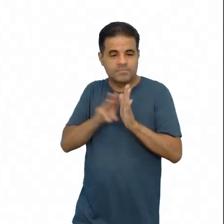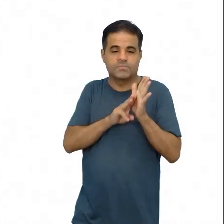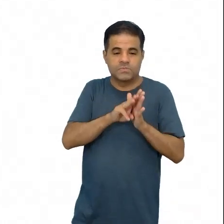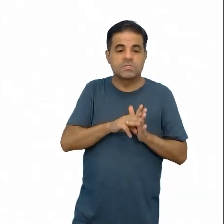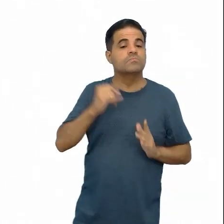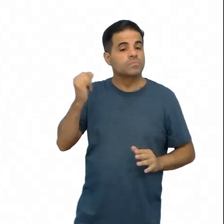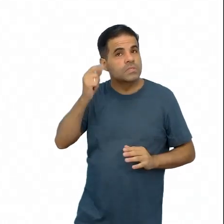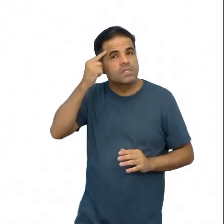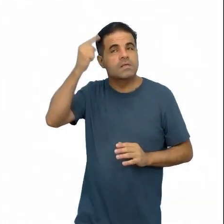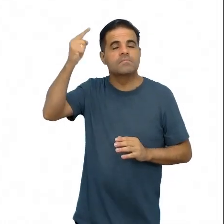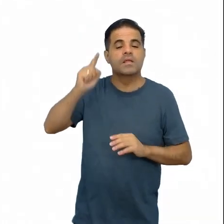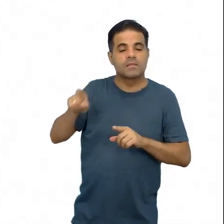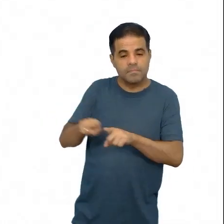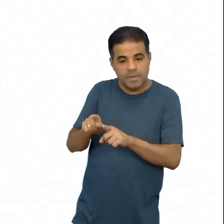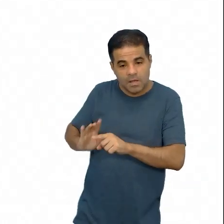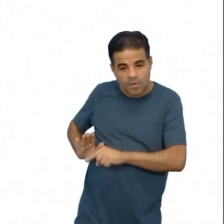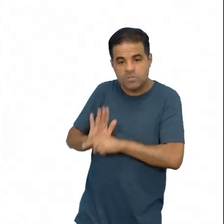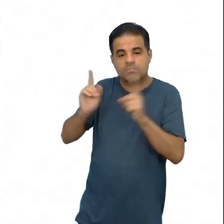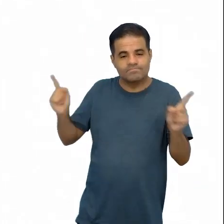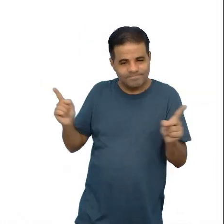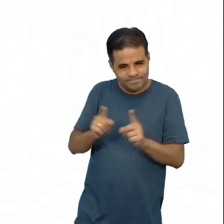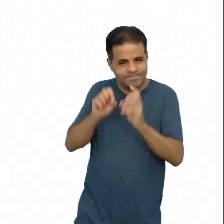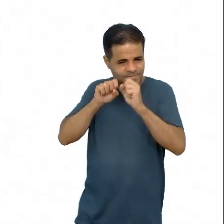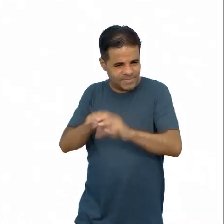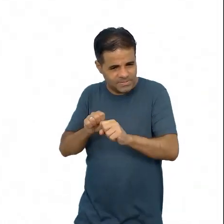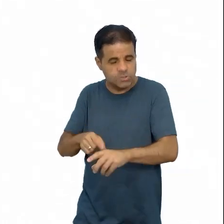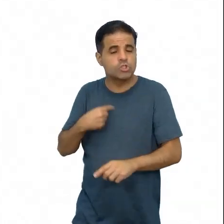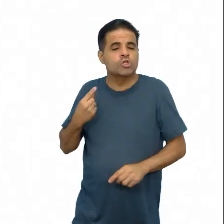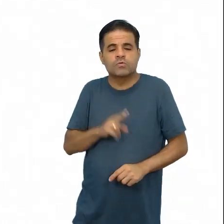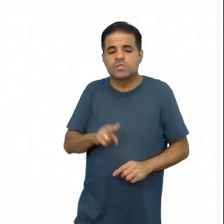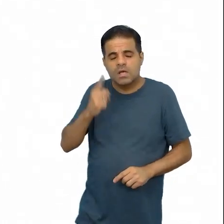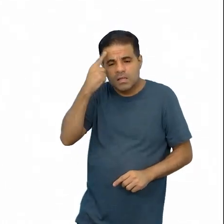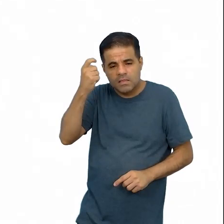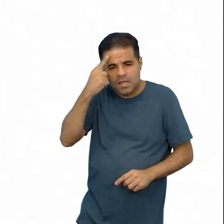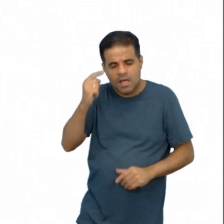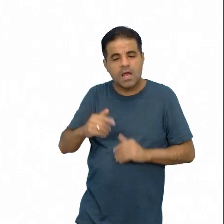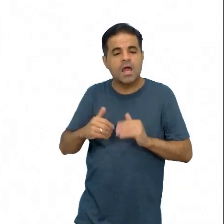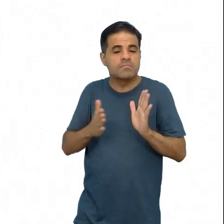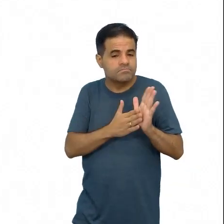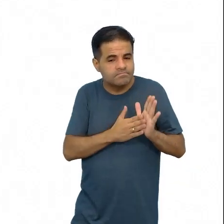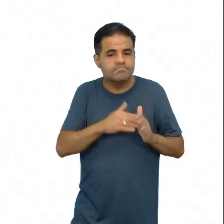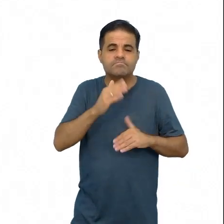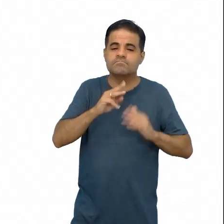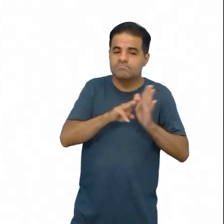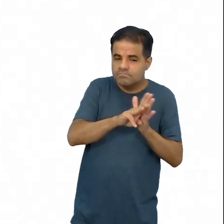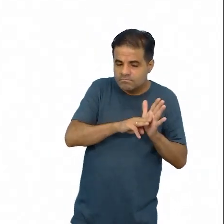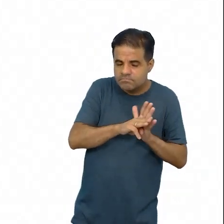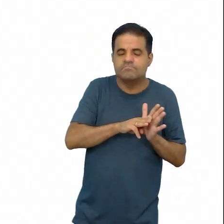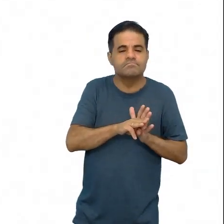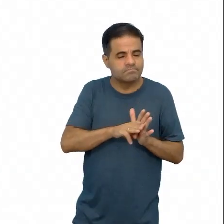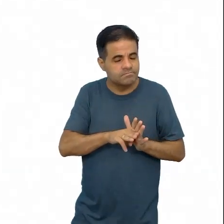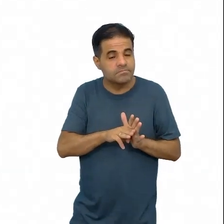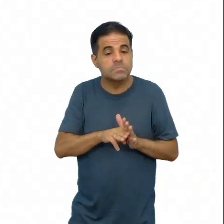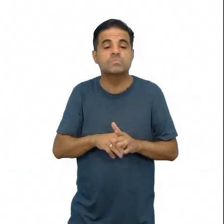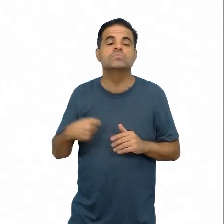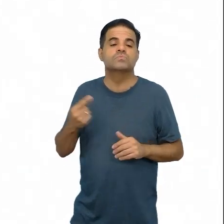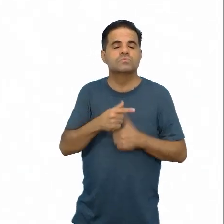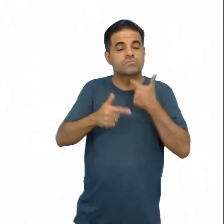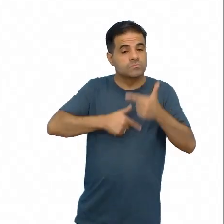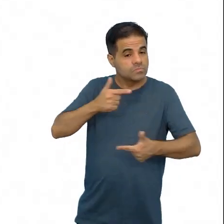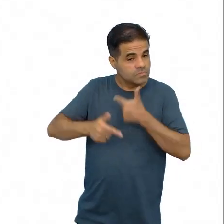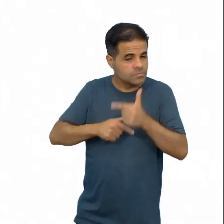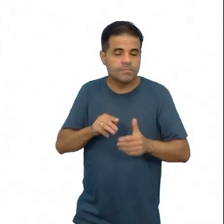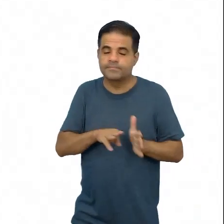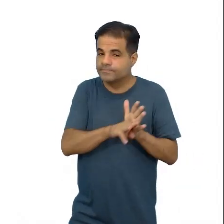lembrar que, para o desenvolvimento das mini-lições, utilizaremos a ideia de pressupostos das metodologias ativas, né? Então, nós estamos trabalhando